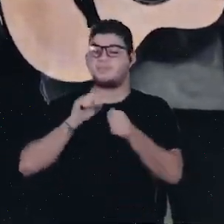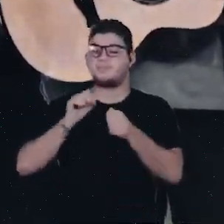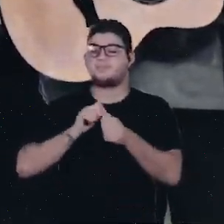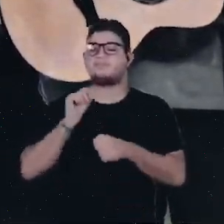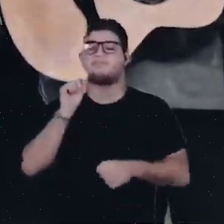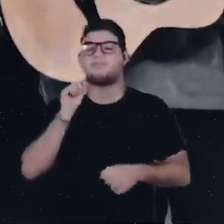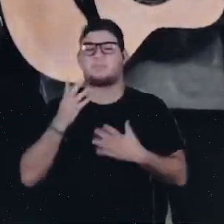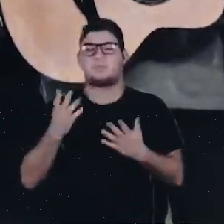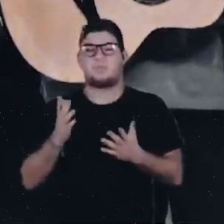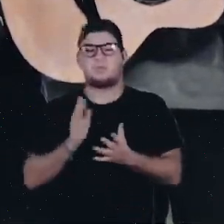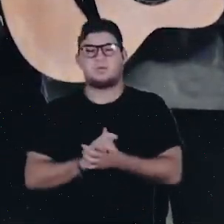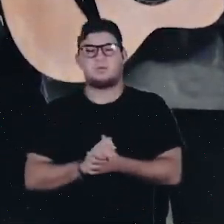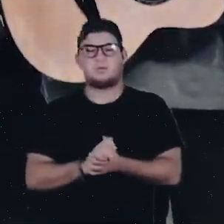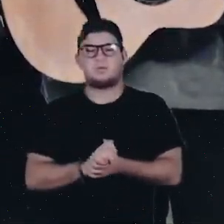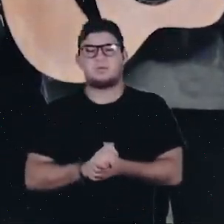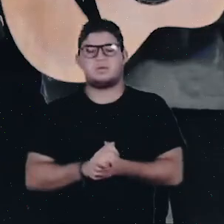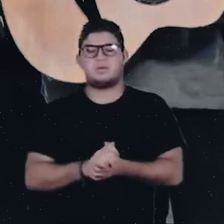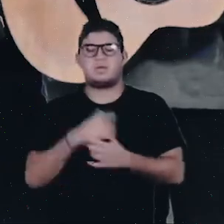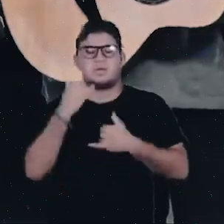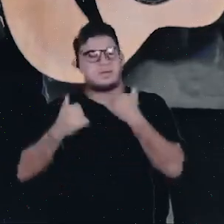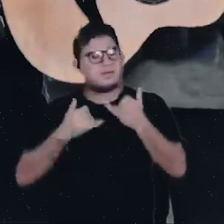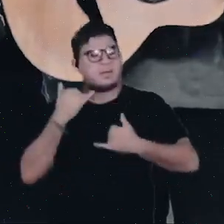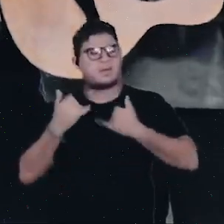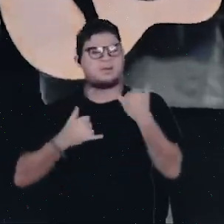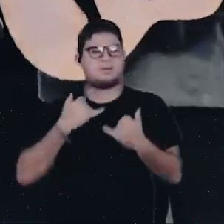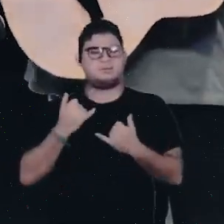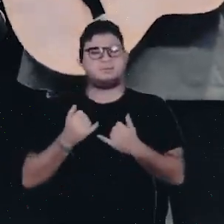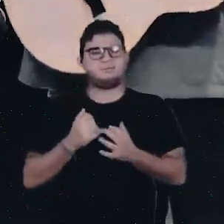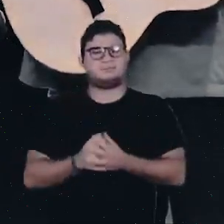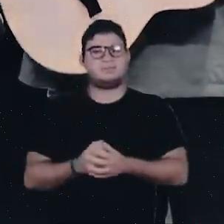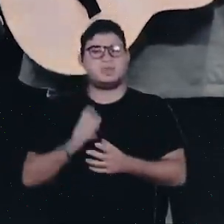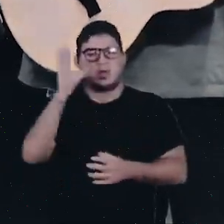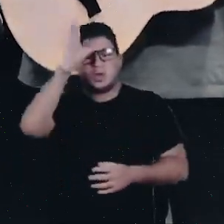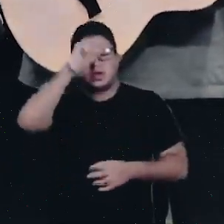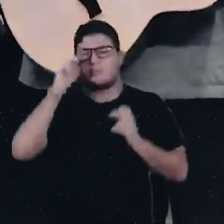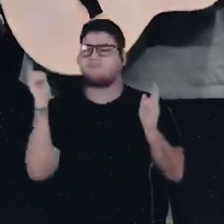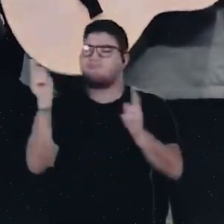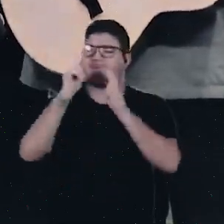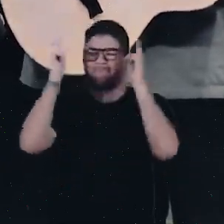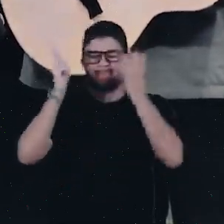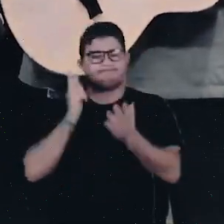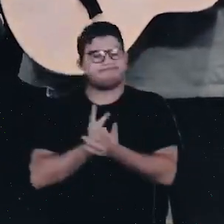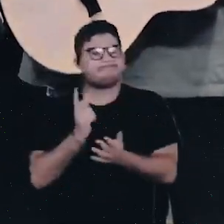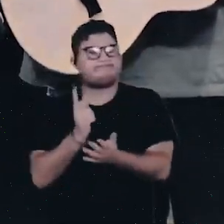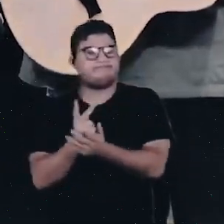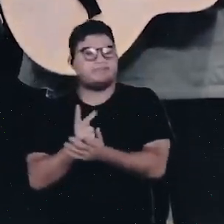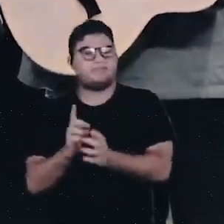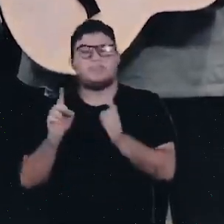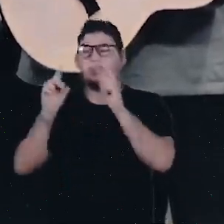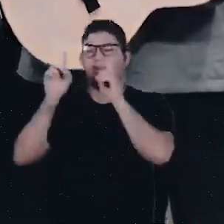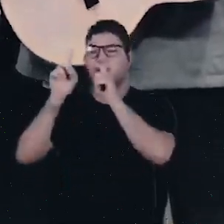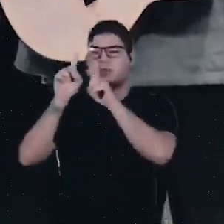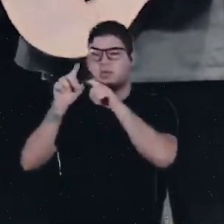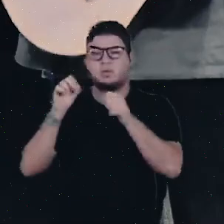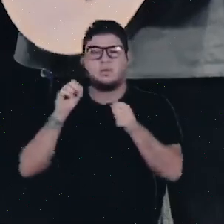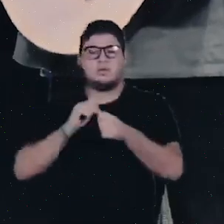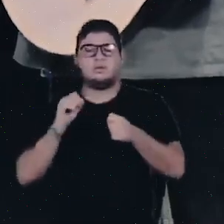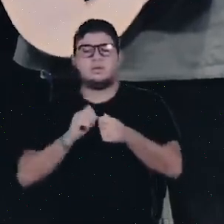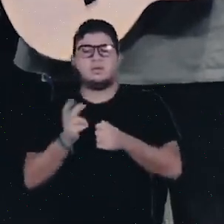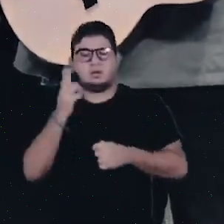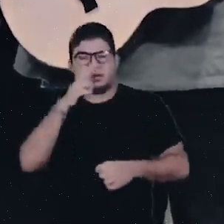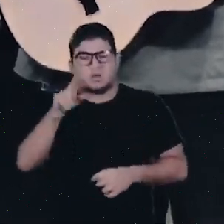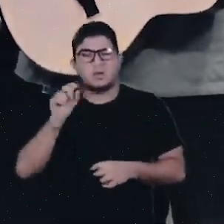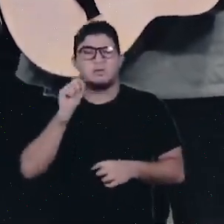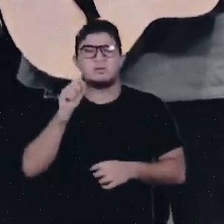Você tem que ter um tempo de lazer. Olha o que eu aprendi: o valor sempre depende de quem o fez. Quer ver uma